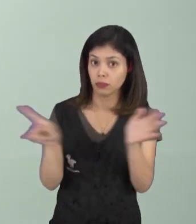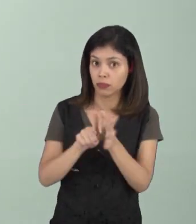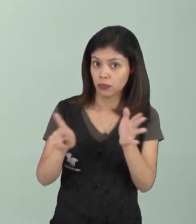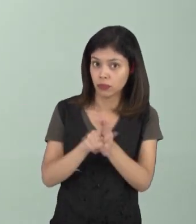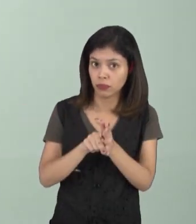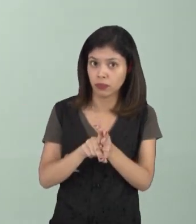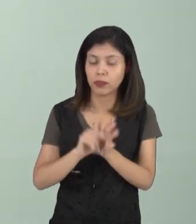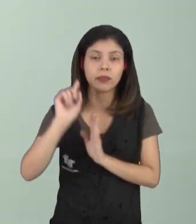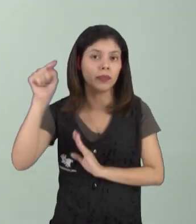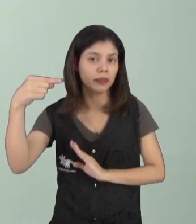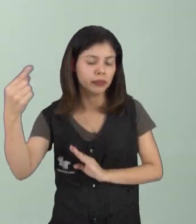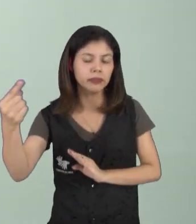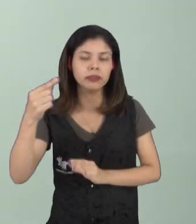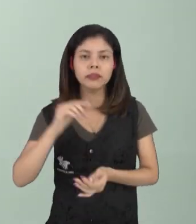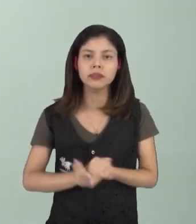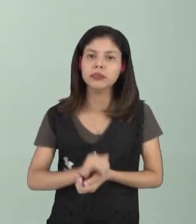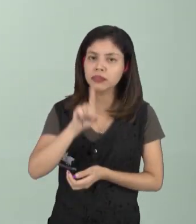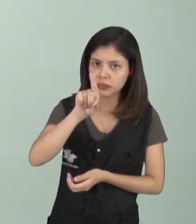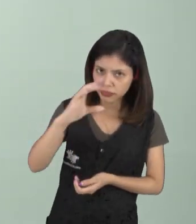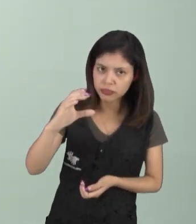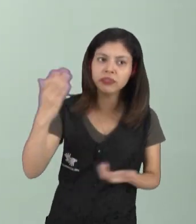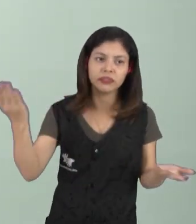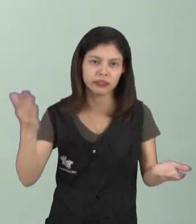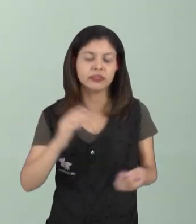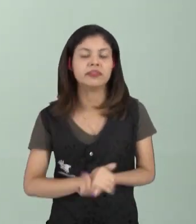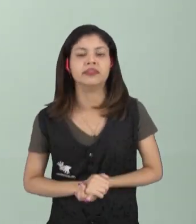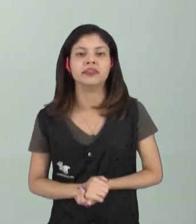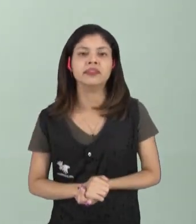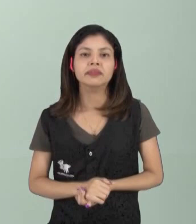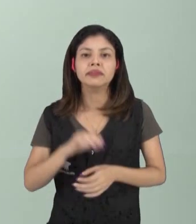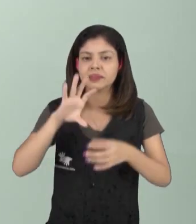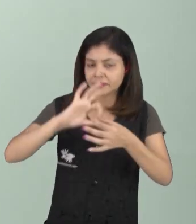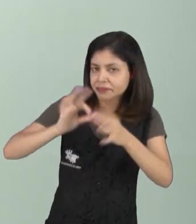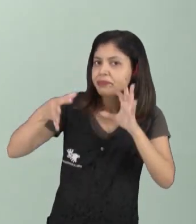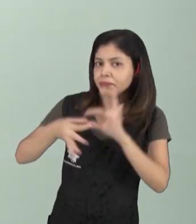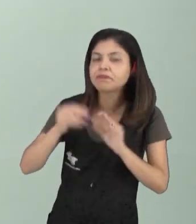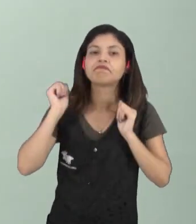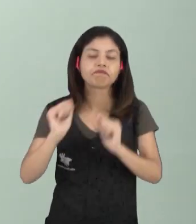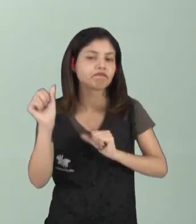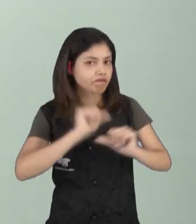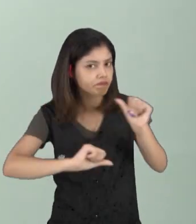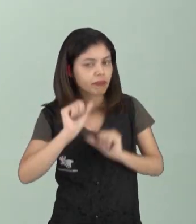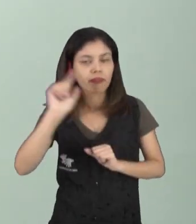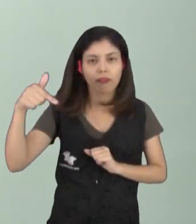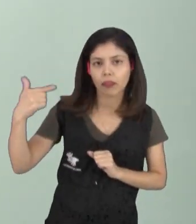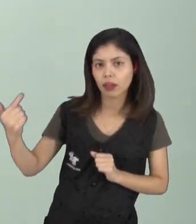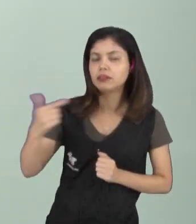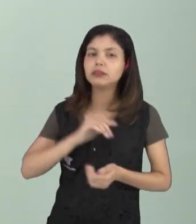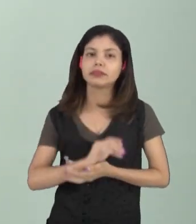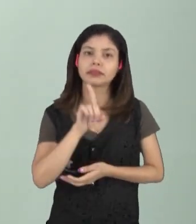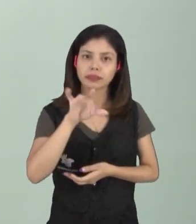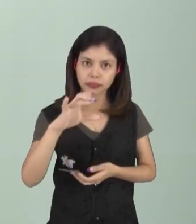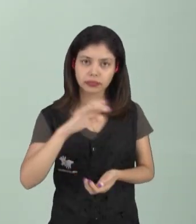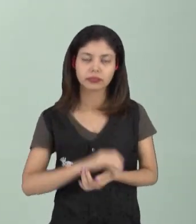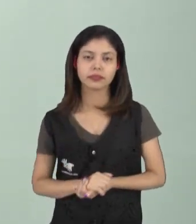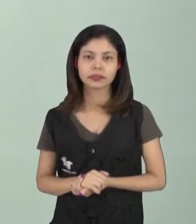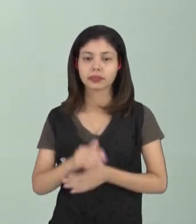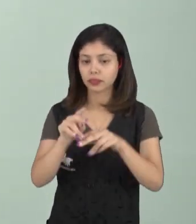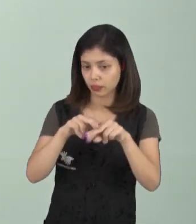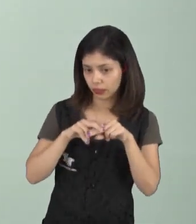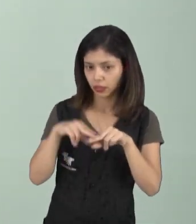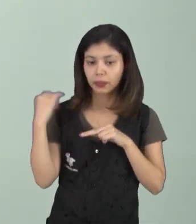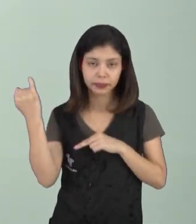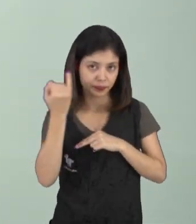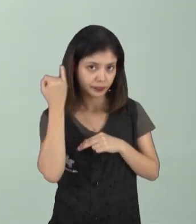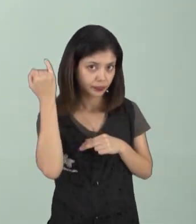própria daquela classe, tá? O contexto pode mudar ela para uma outra classe. Por isso